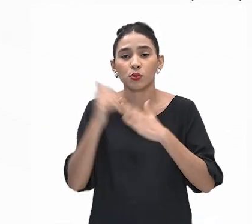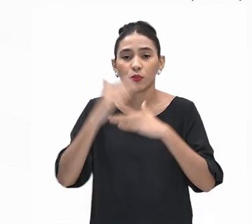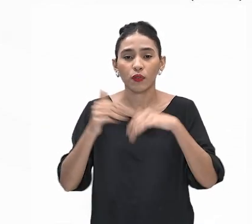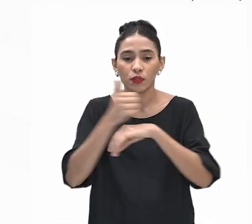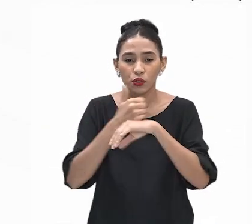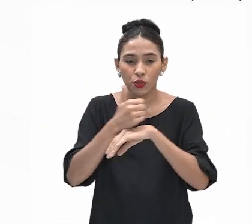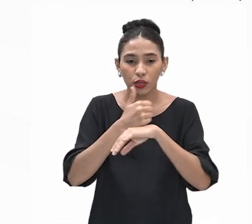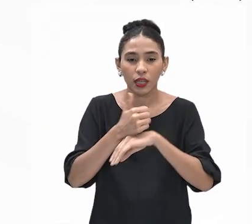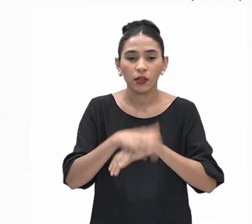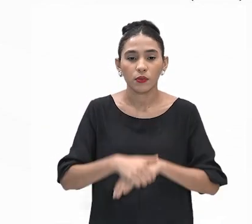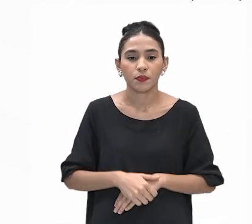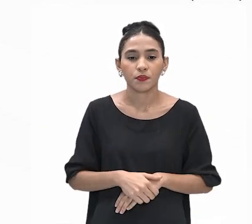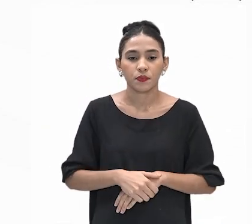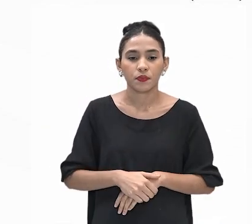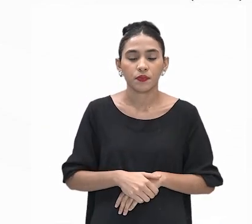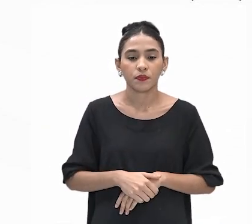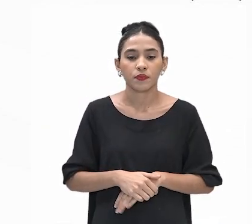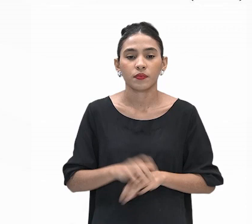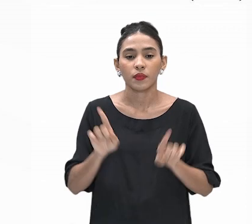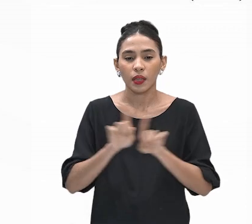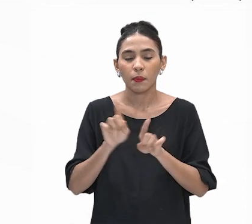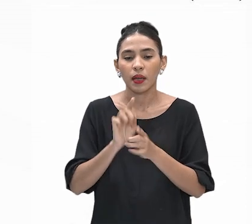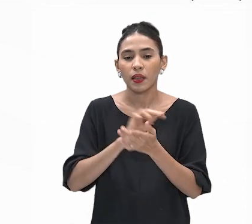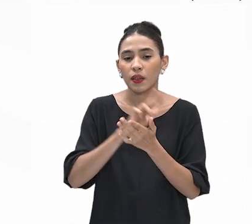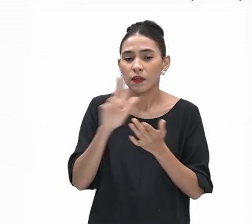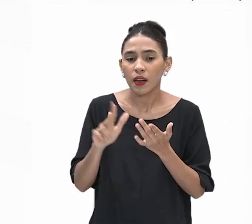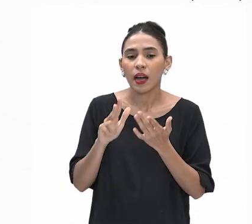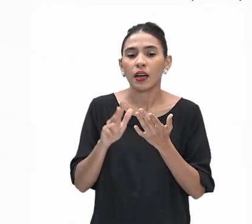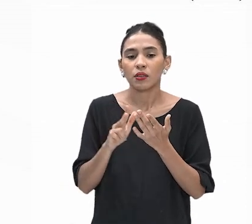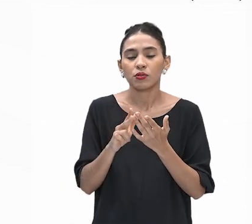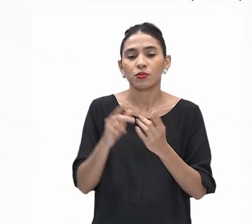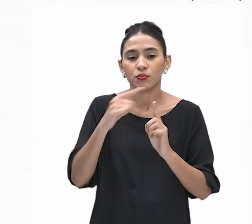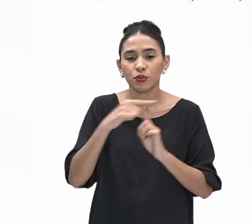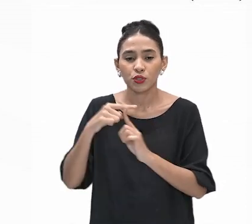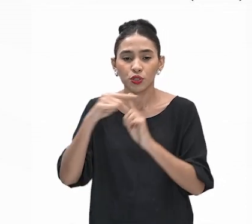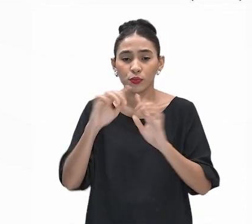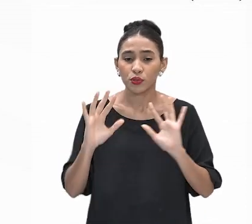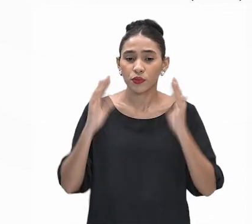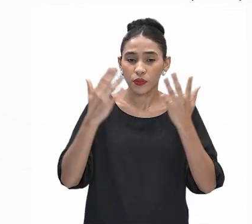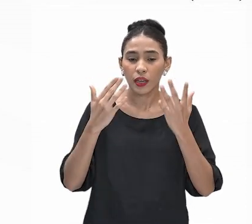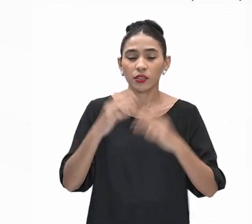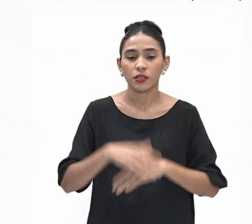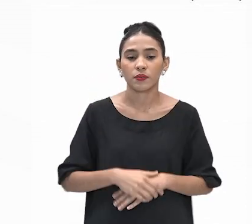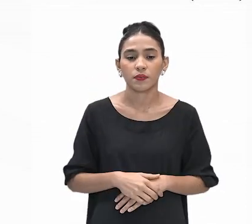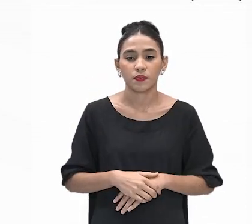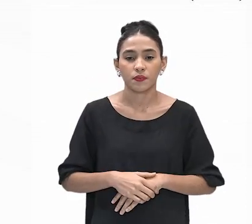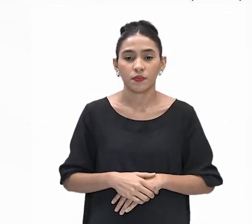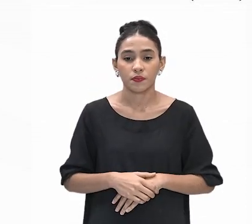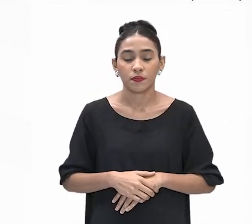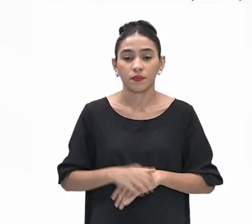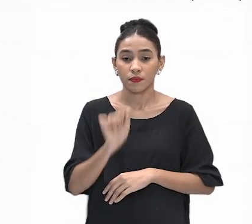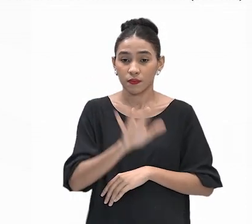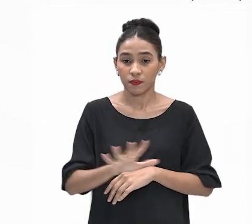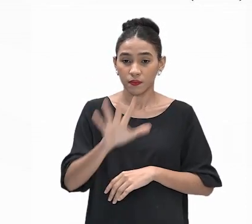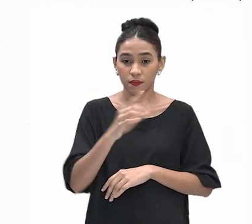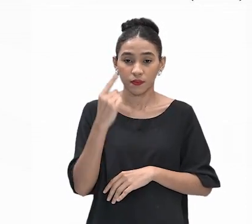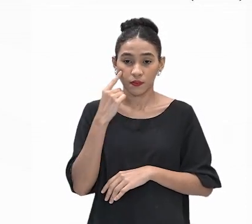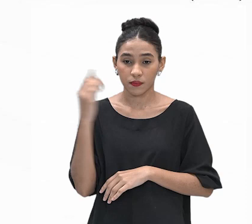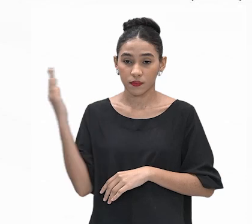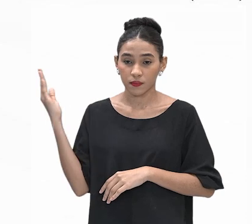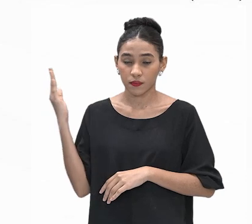Amazonas de Ópera, do qual é a orquestra oficial. Aí nós estamos vendo, né, uma imagem da